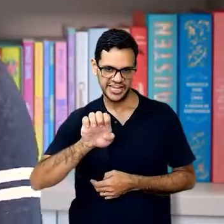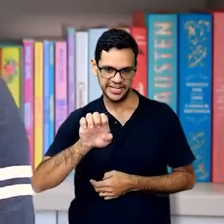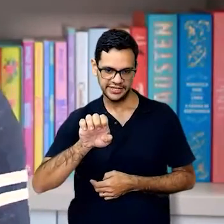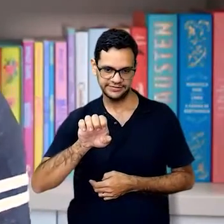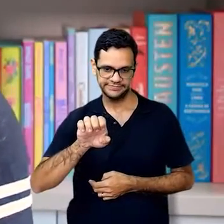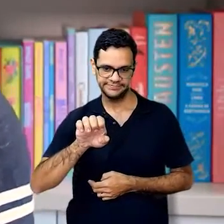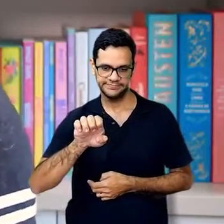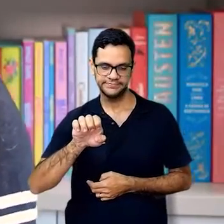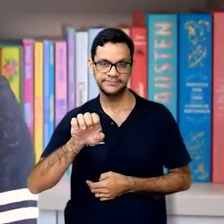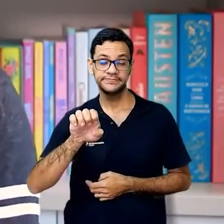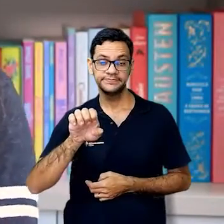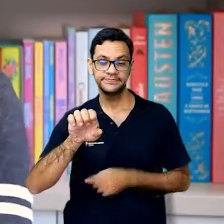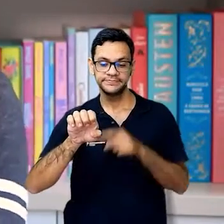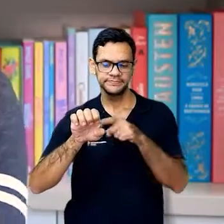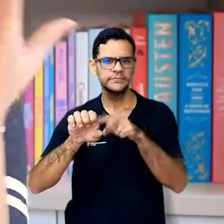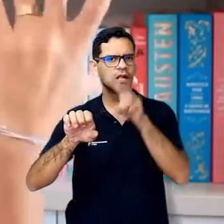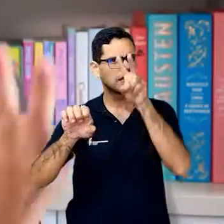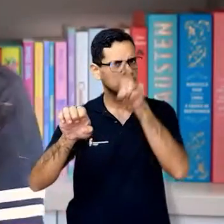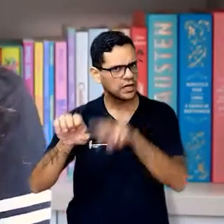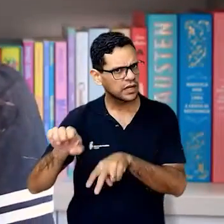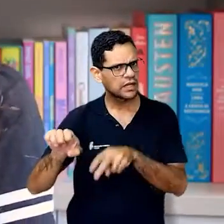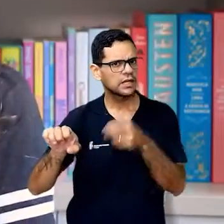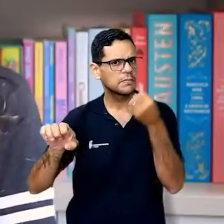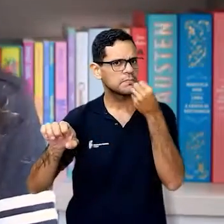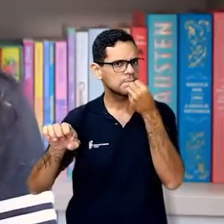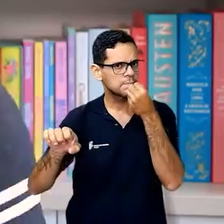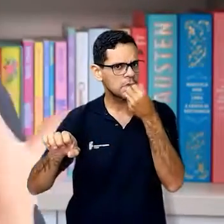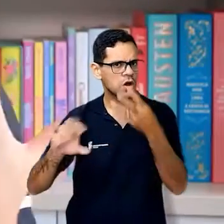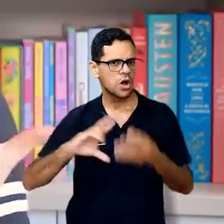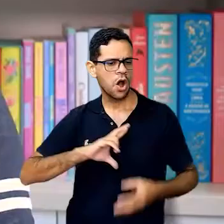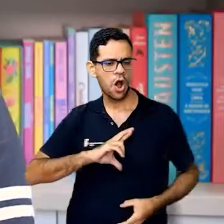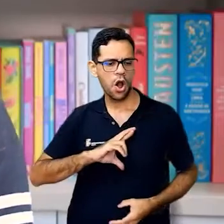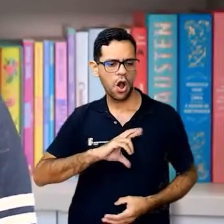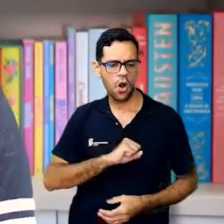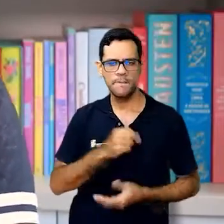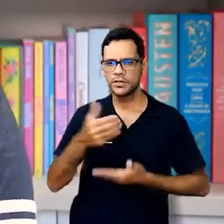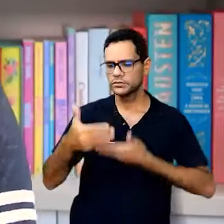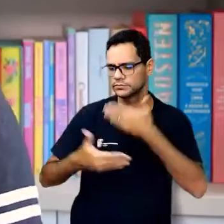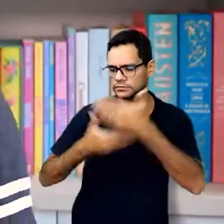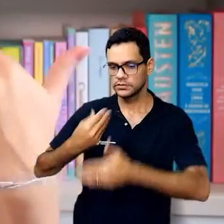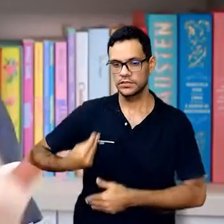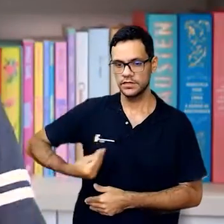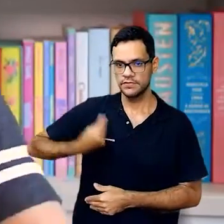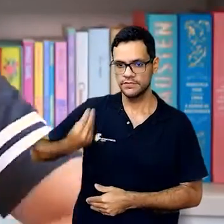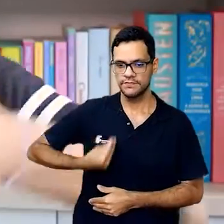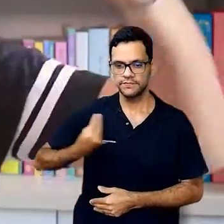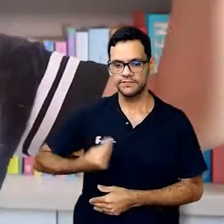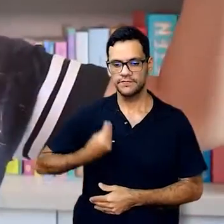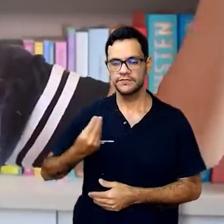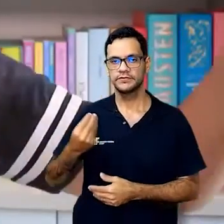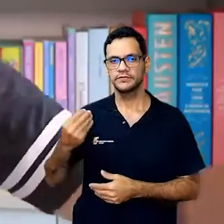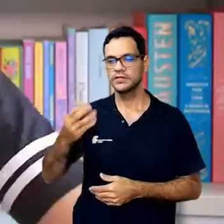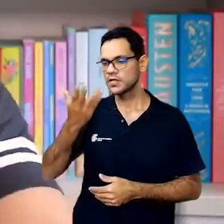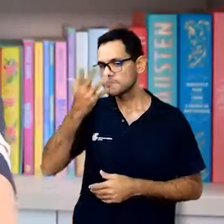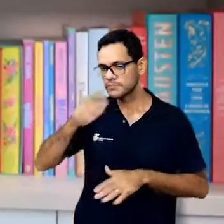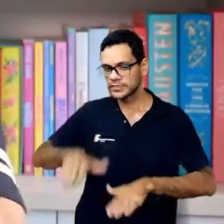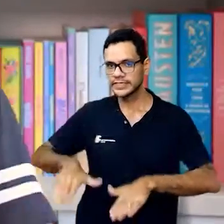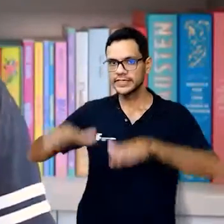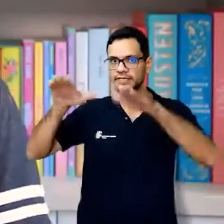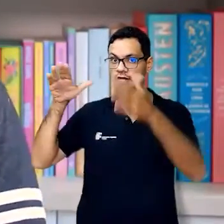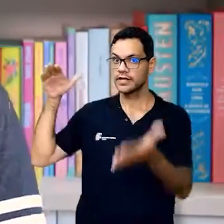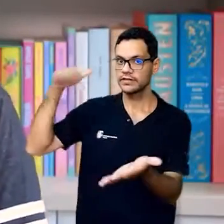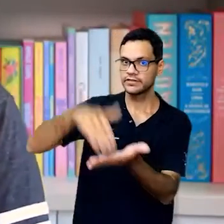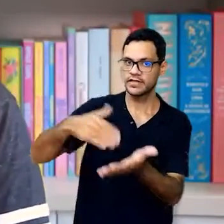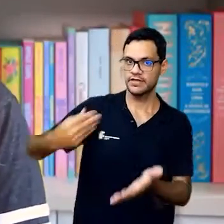livro sensacional. Acho que se vocês não leram ainda, por favor, deem uma chance. É um romance de formação que acompanha também a vida dessa personagem desde